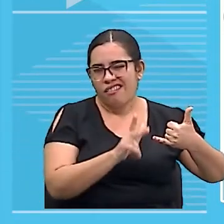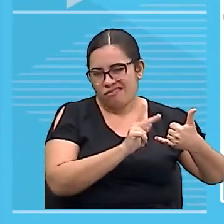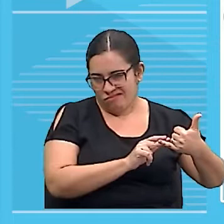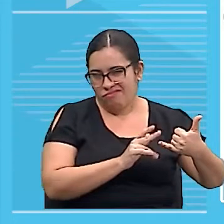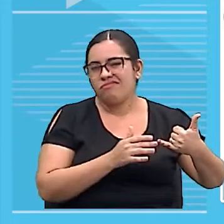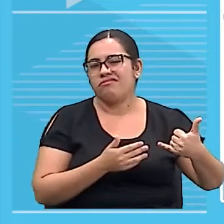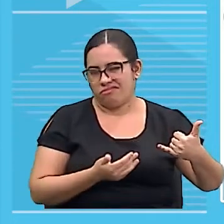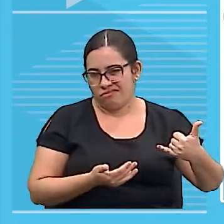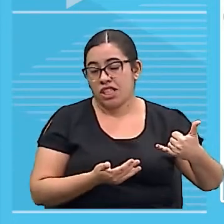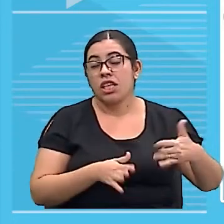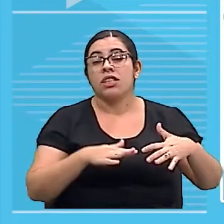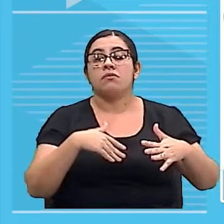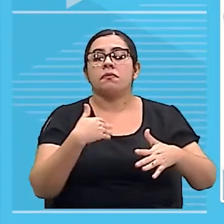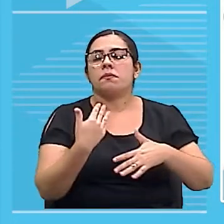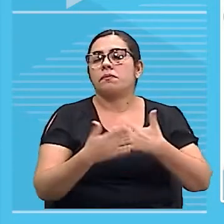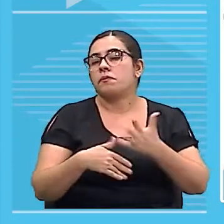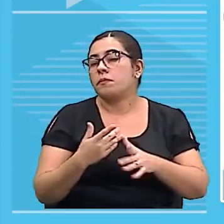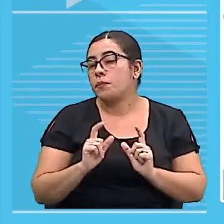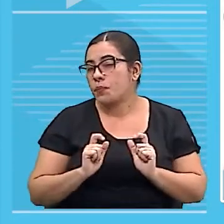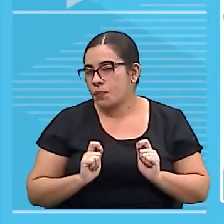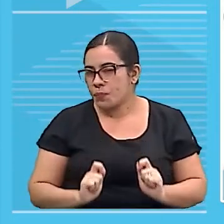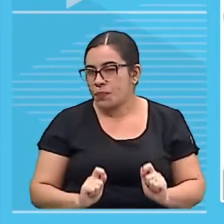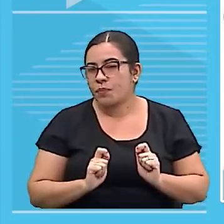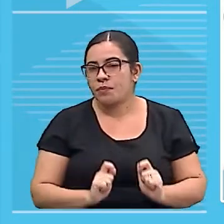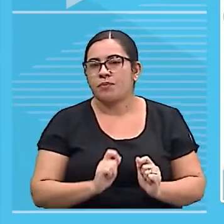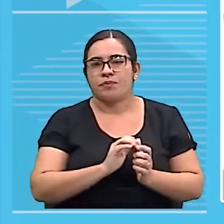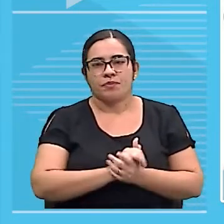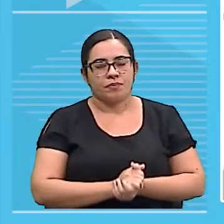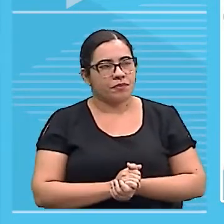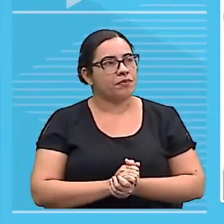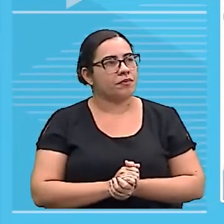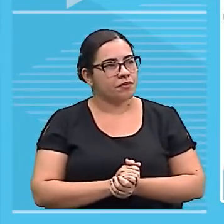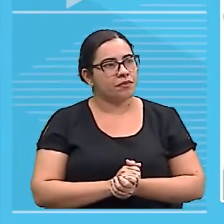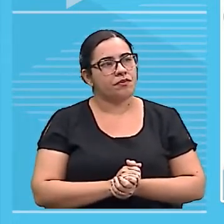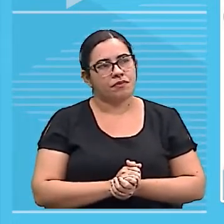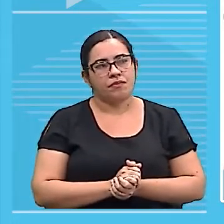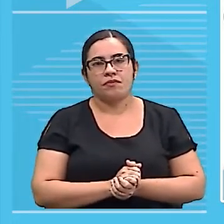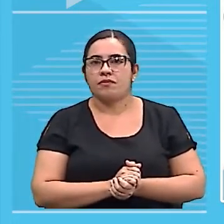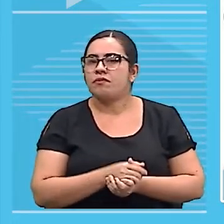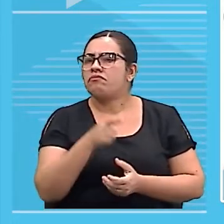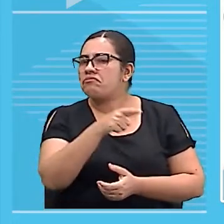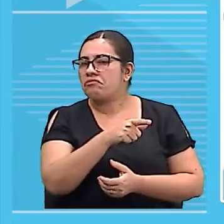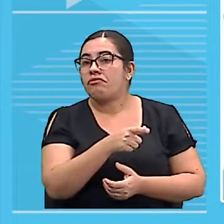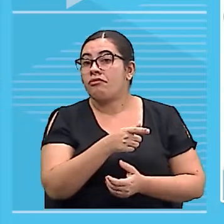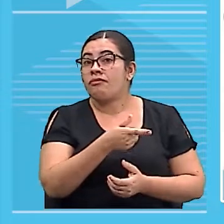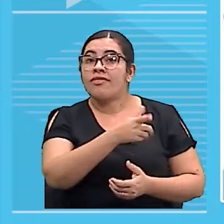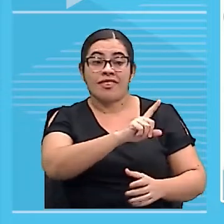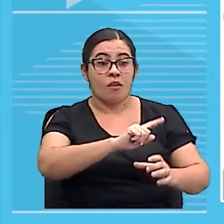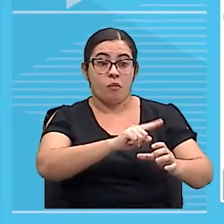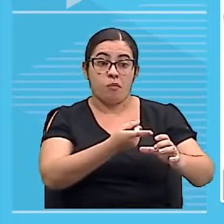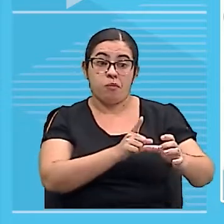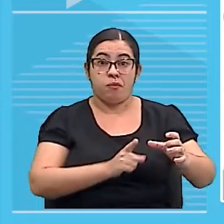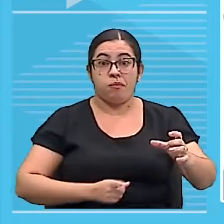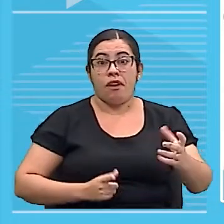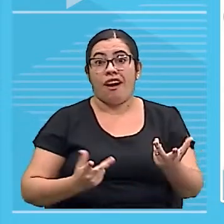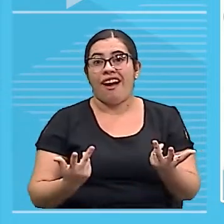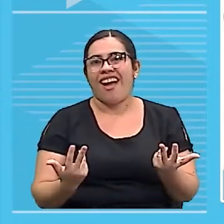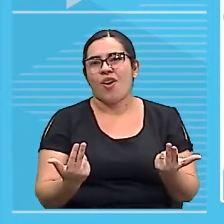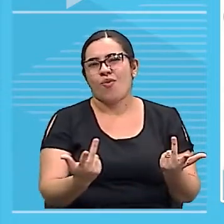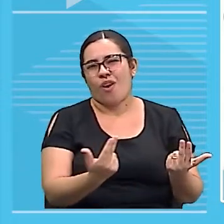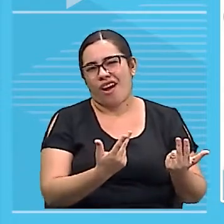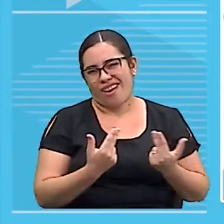e a consequência disso é todos eles terem a mesma corrente elétrika